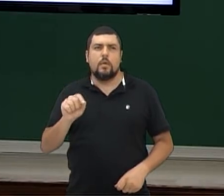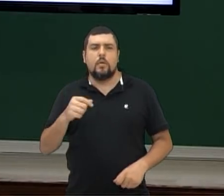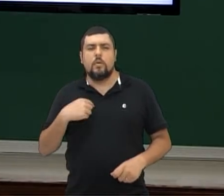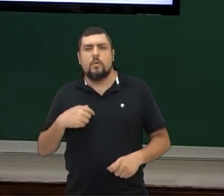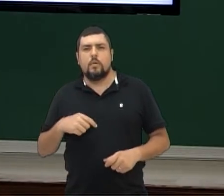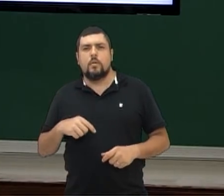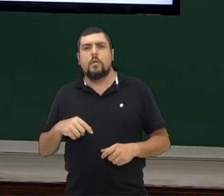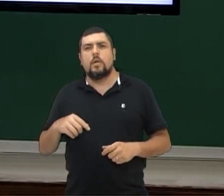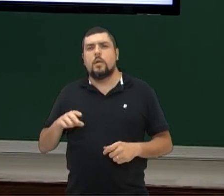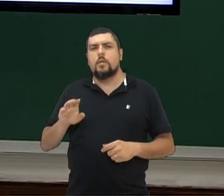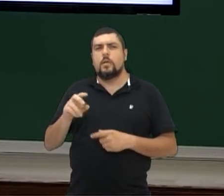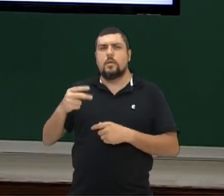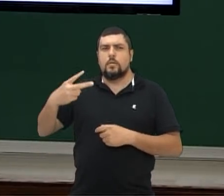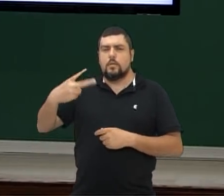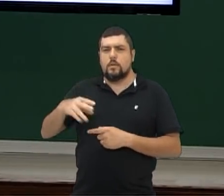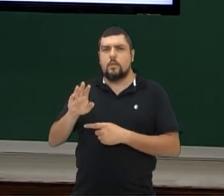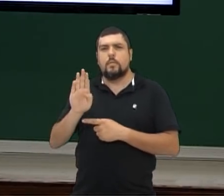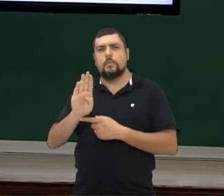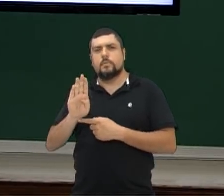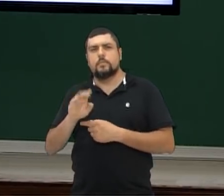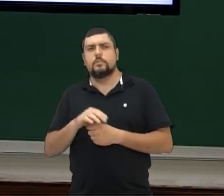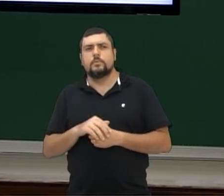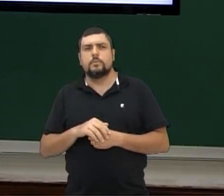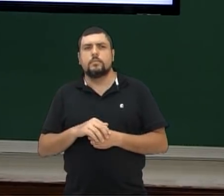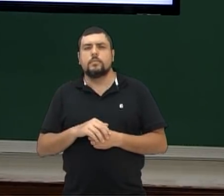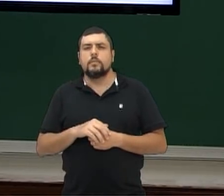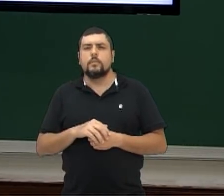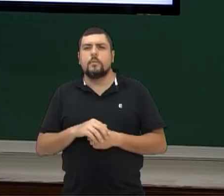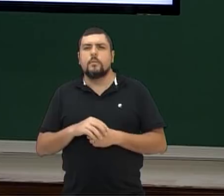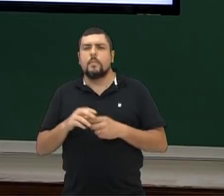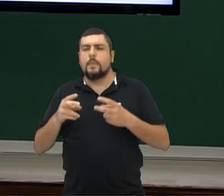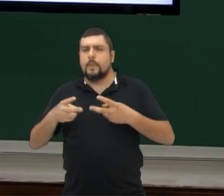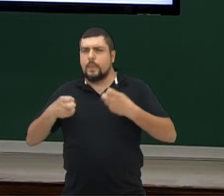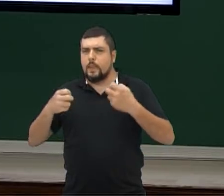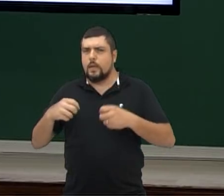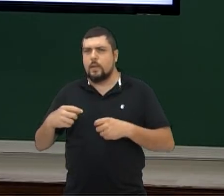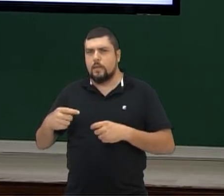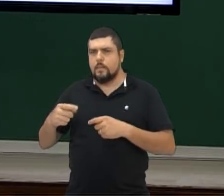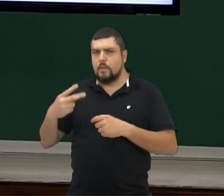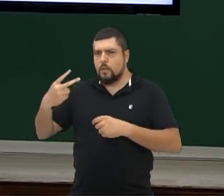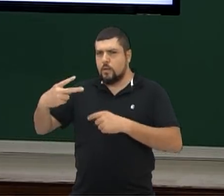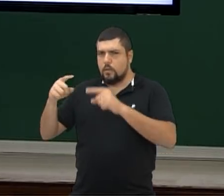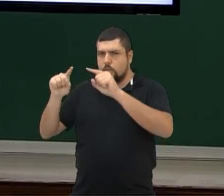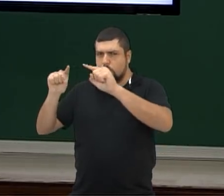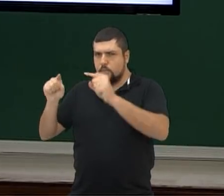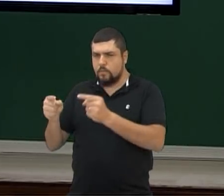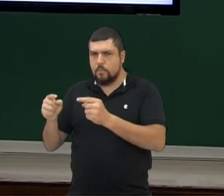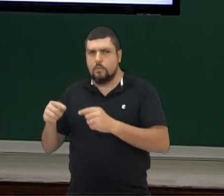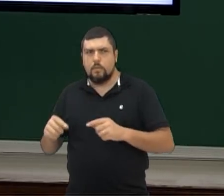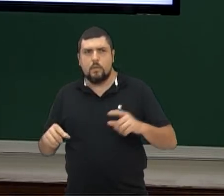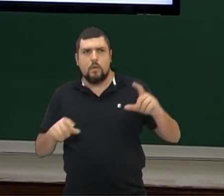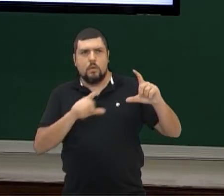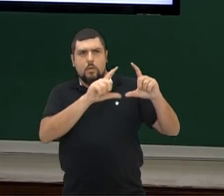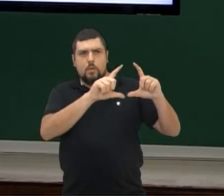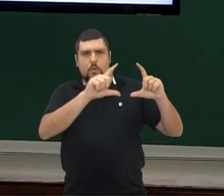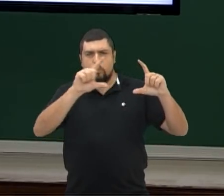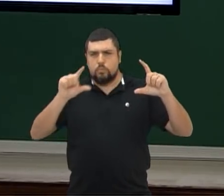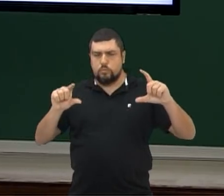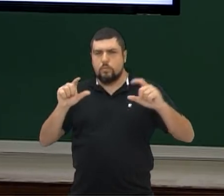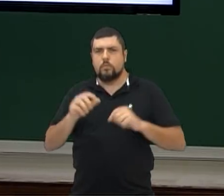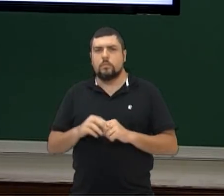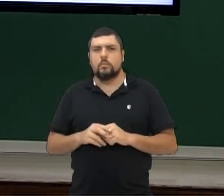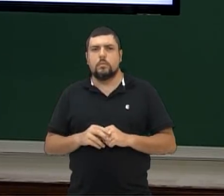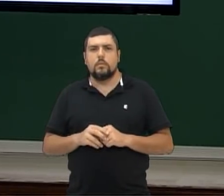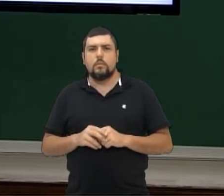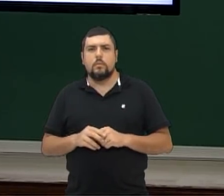B, mas por quê? Veja que a figura B, a proporção dela é menor, pois a